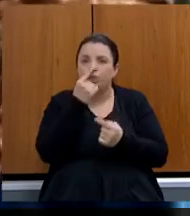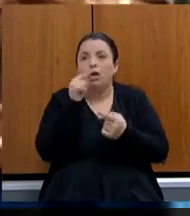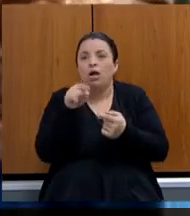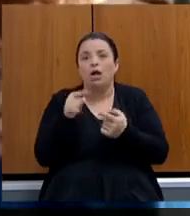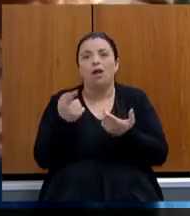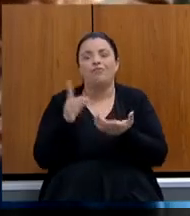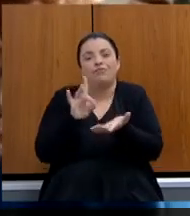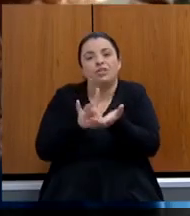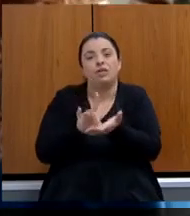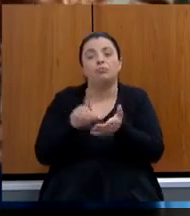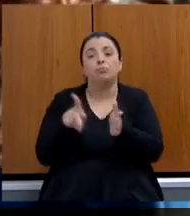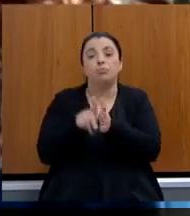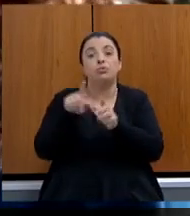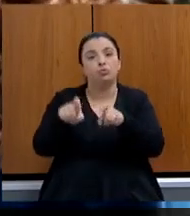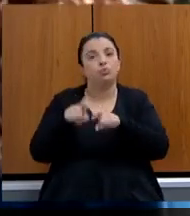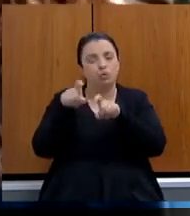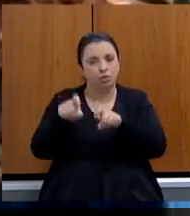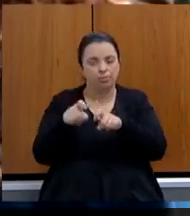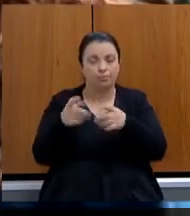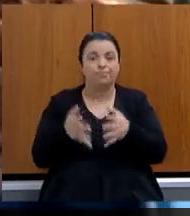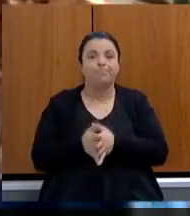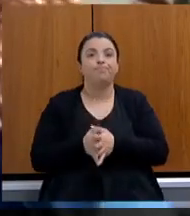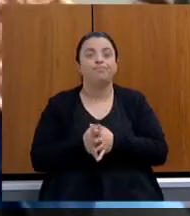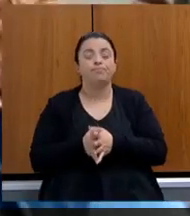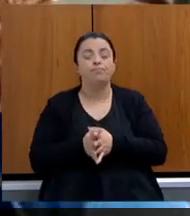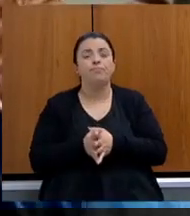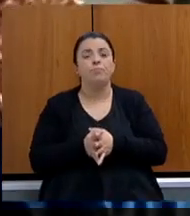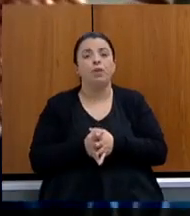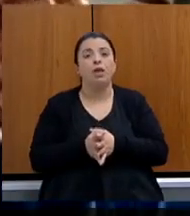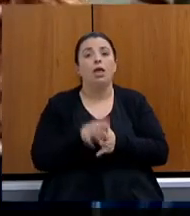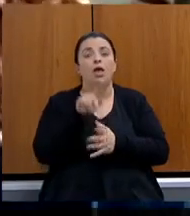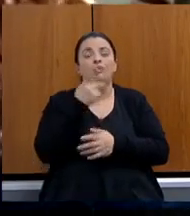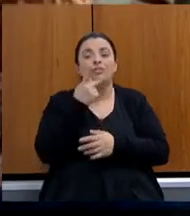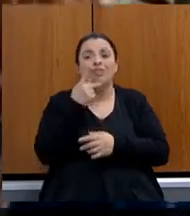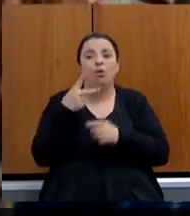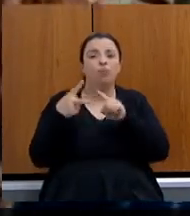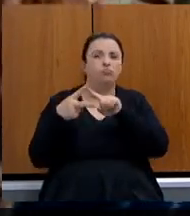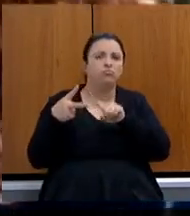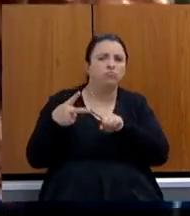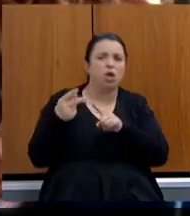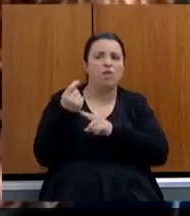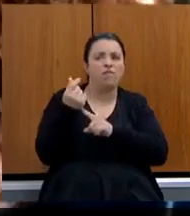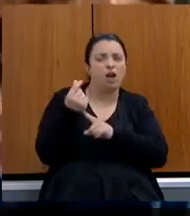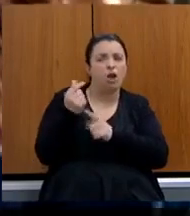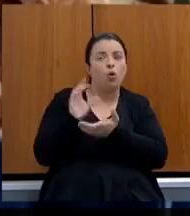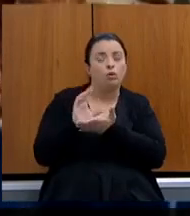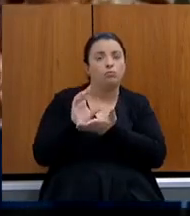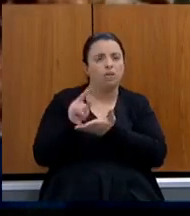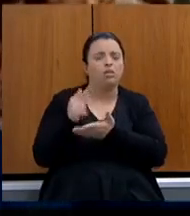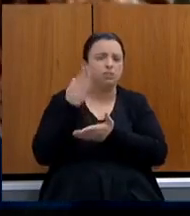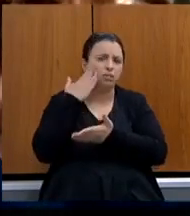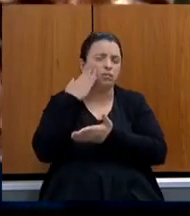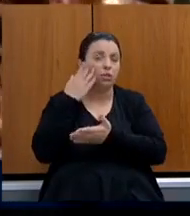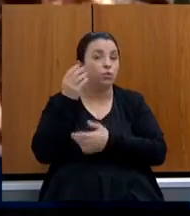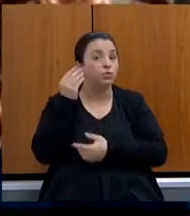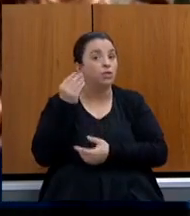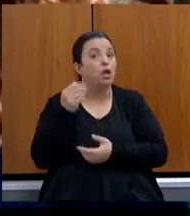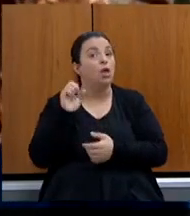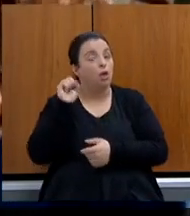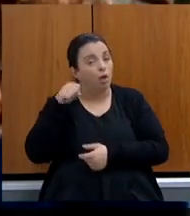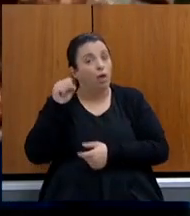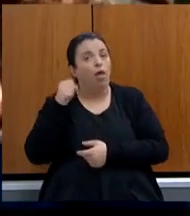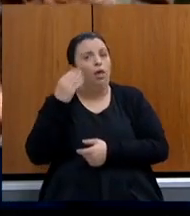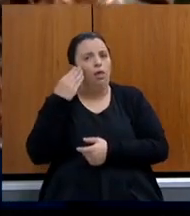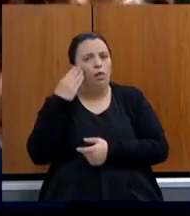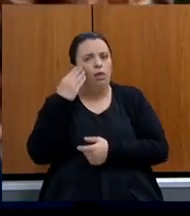estilo e essa é que o valor que você citou para as duas universidades Eu também é lógico acompanhei os evitam